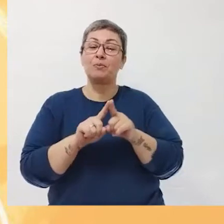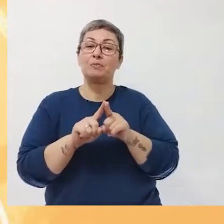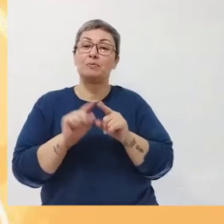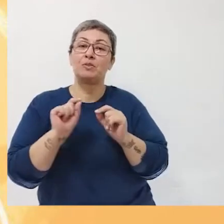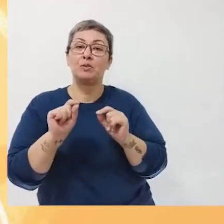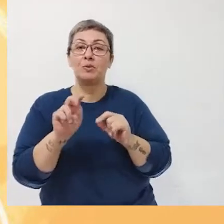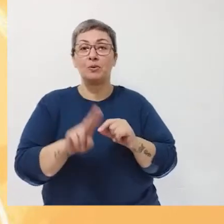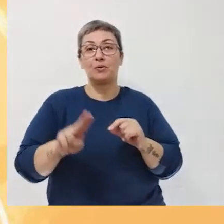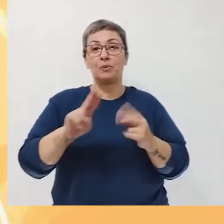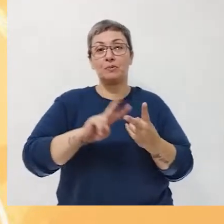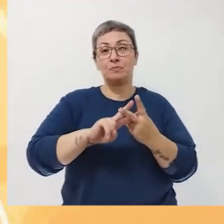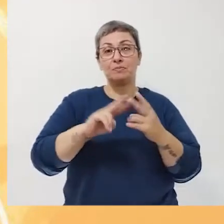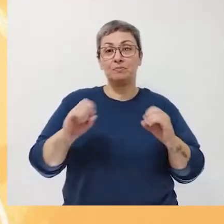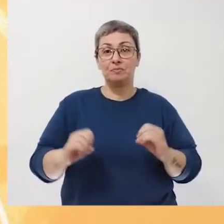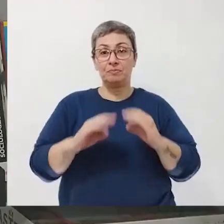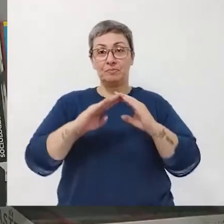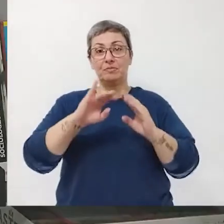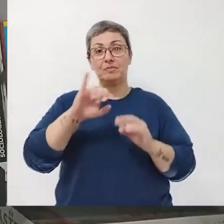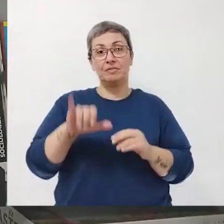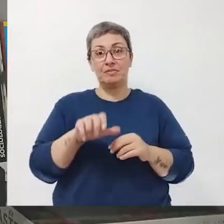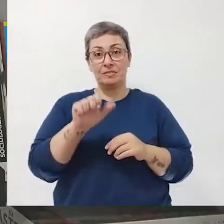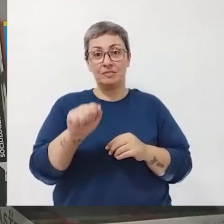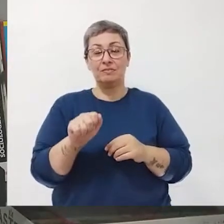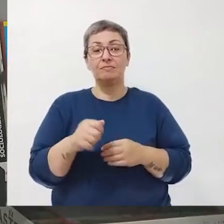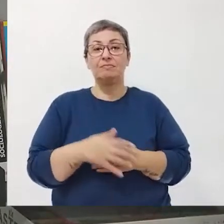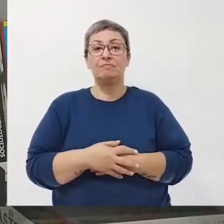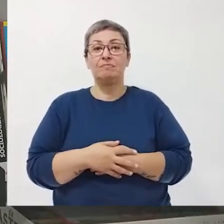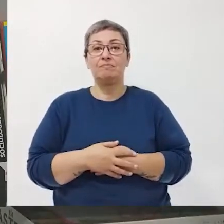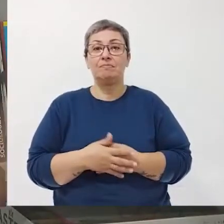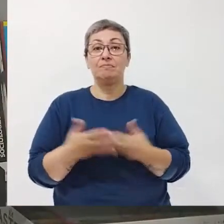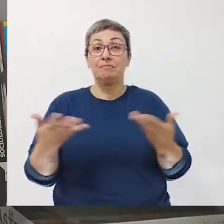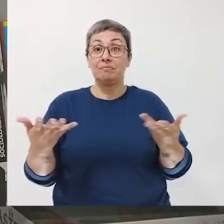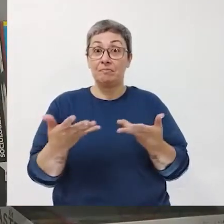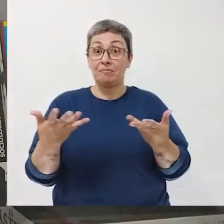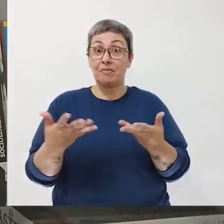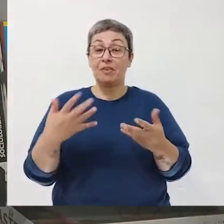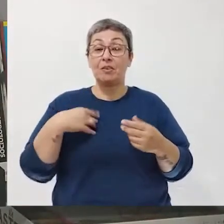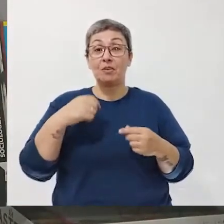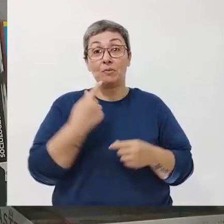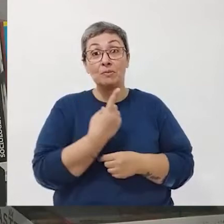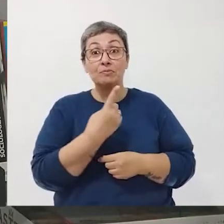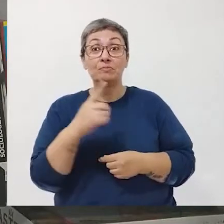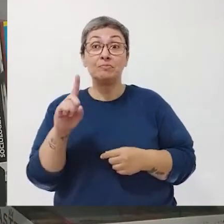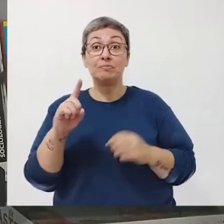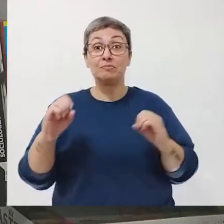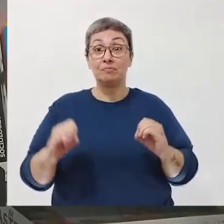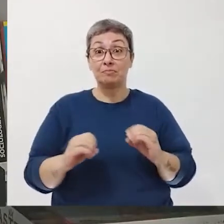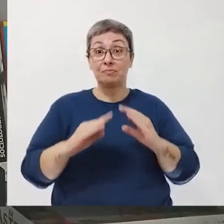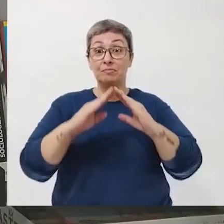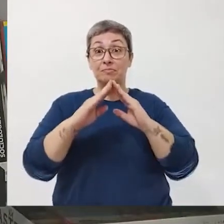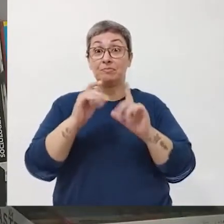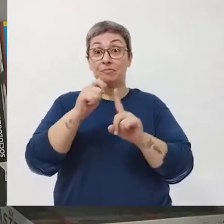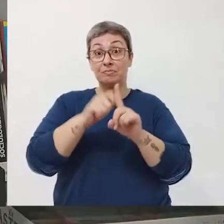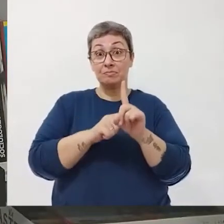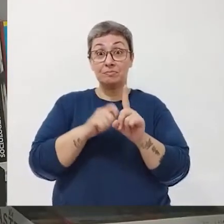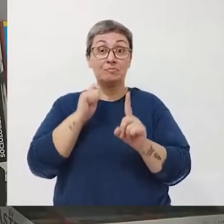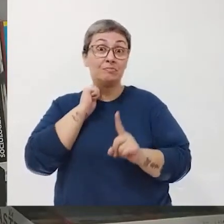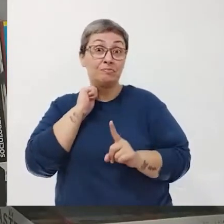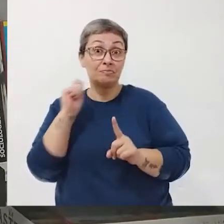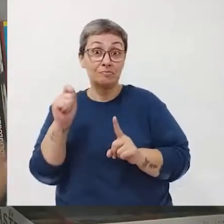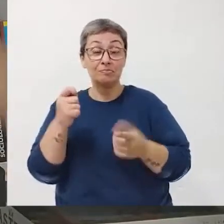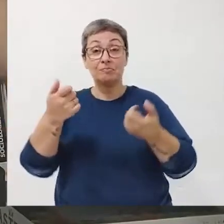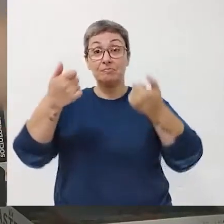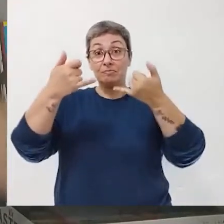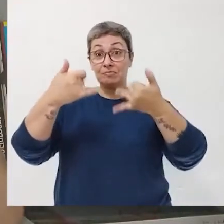fizeram utilizando a hashtag Saberes em Casa EJA. Hoje é o nosso último programa agora desse mês de abril em que a